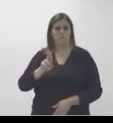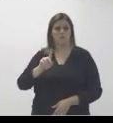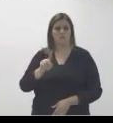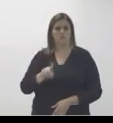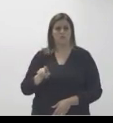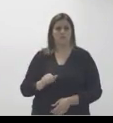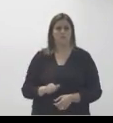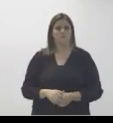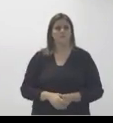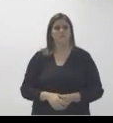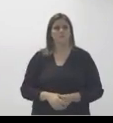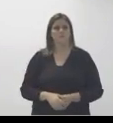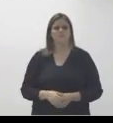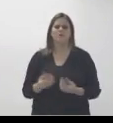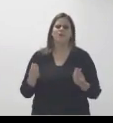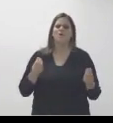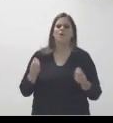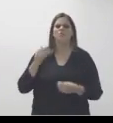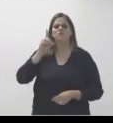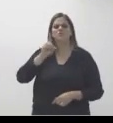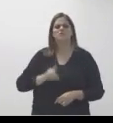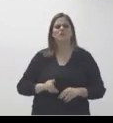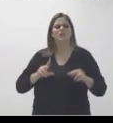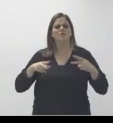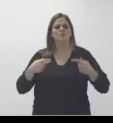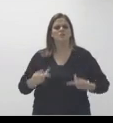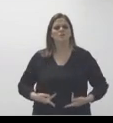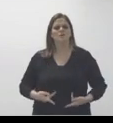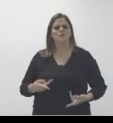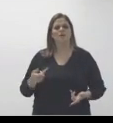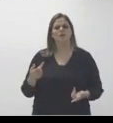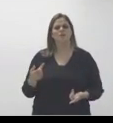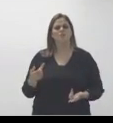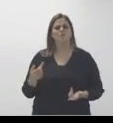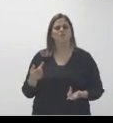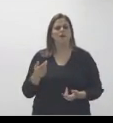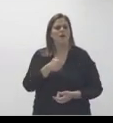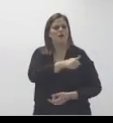inserido na formação dos psicólogos lell lúcio